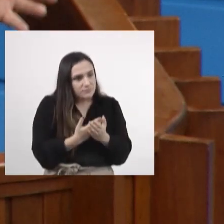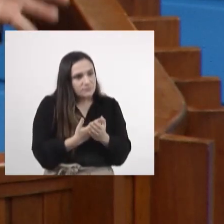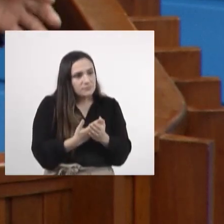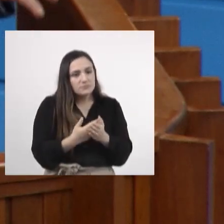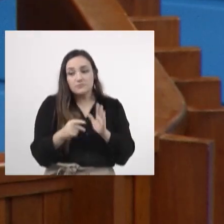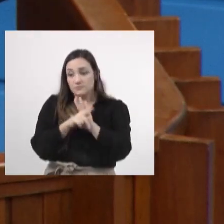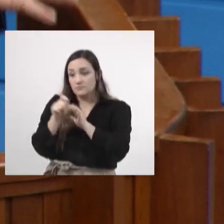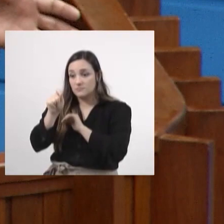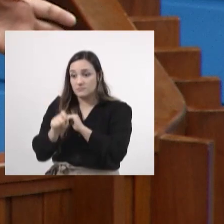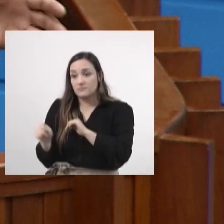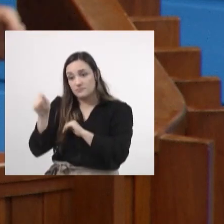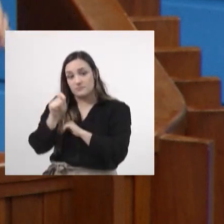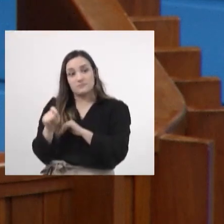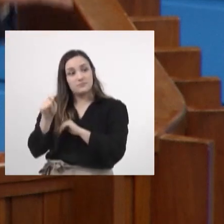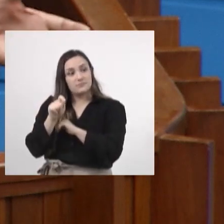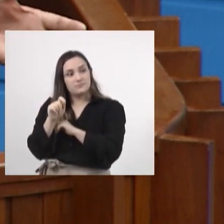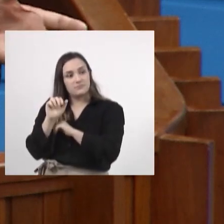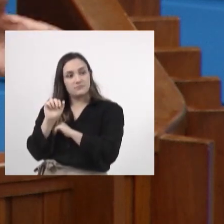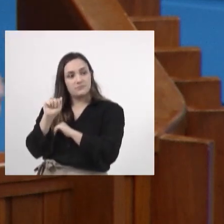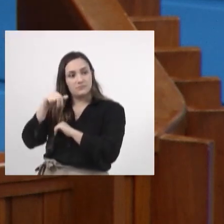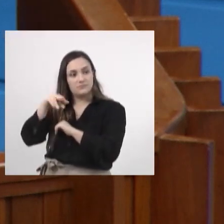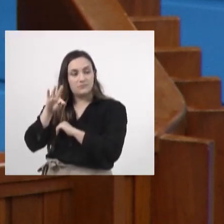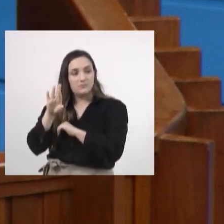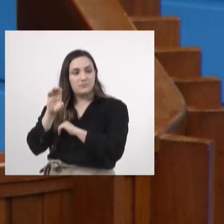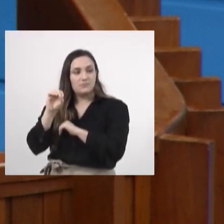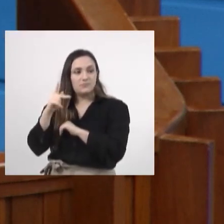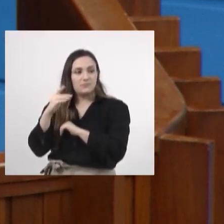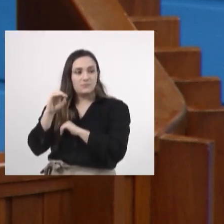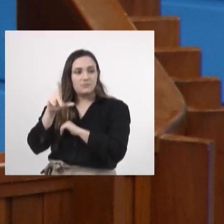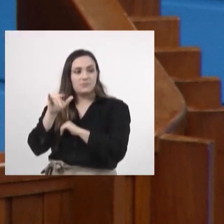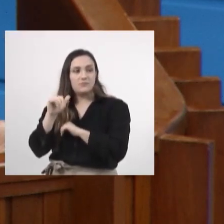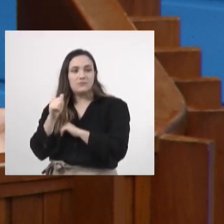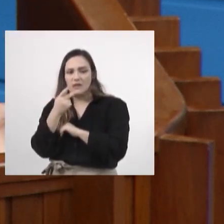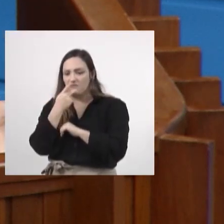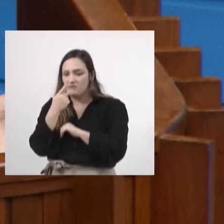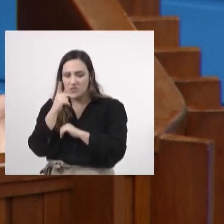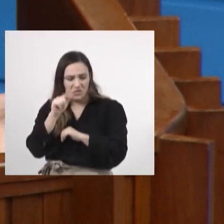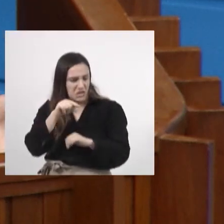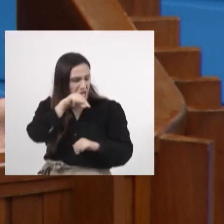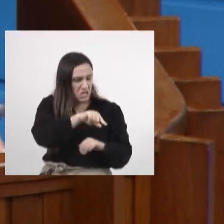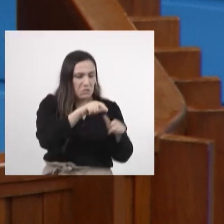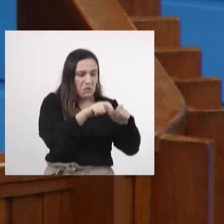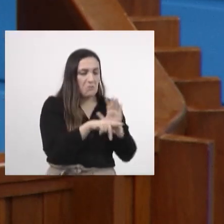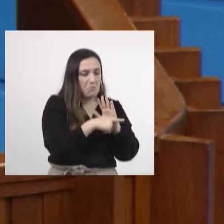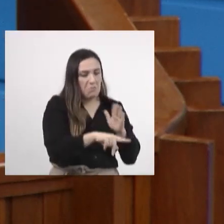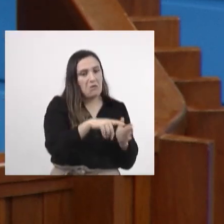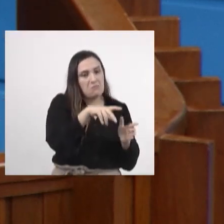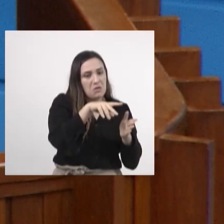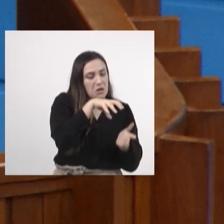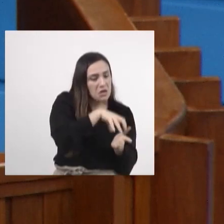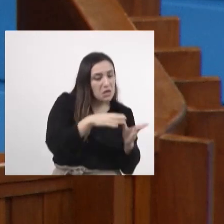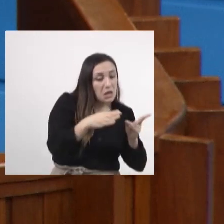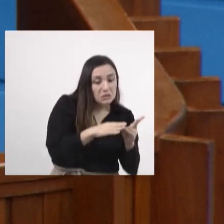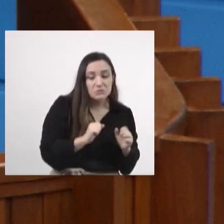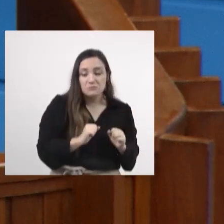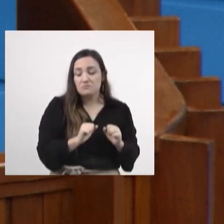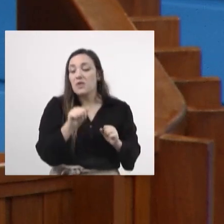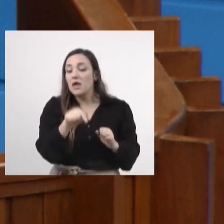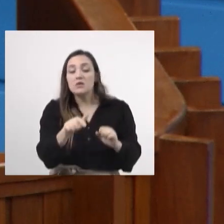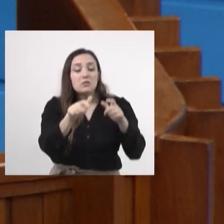ABA, Associação Brasileira de Antropologia, ligada à FUNAI, chegavam e determinavam que a terra era de índio. Uma terra